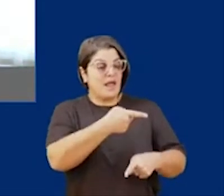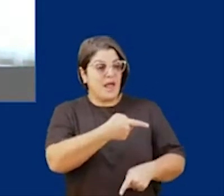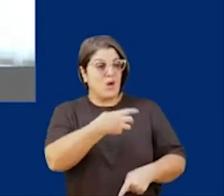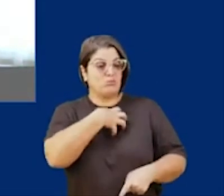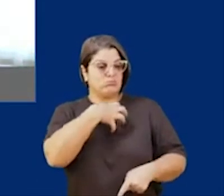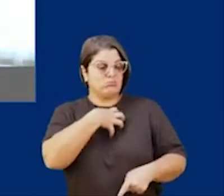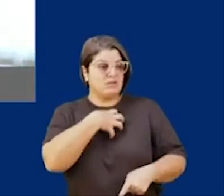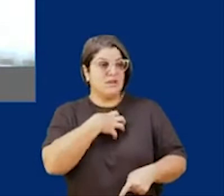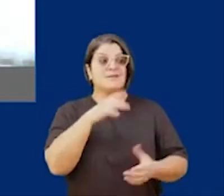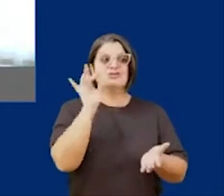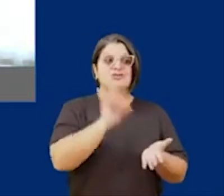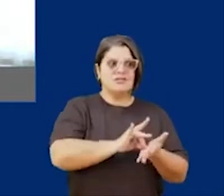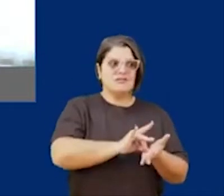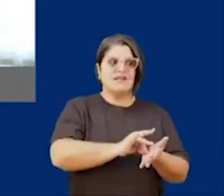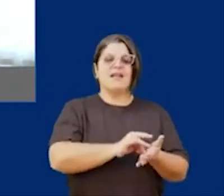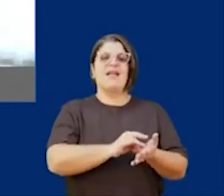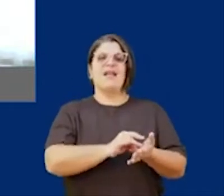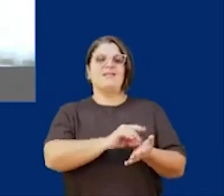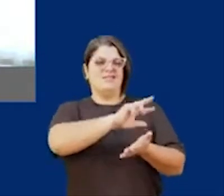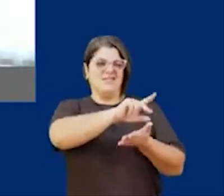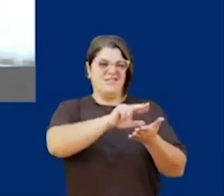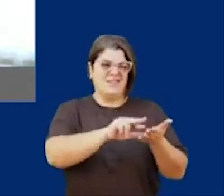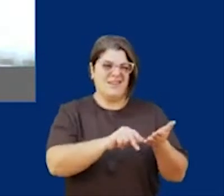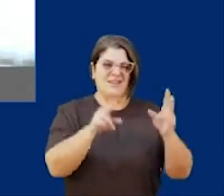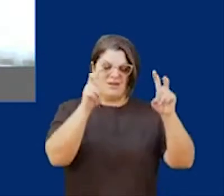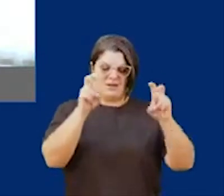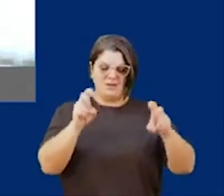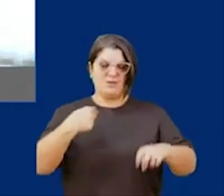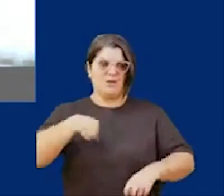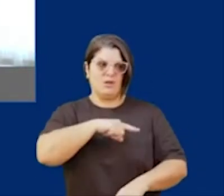que a gente vai conversar, né? Te agradeço por isso. A